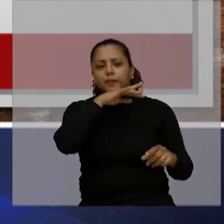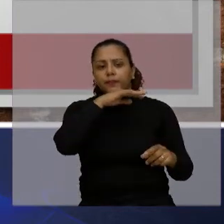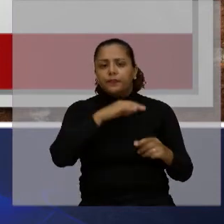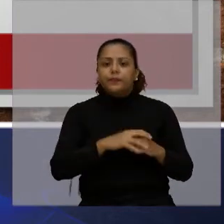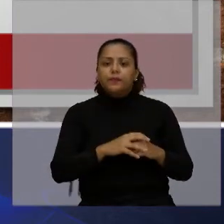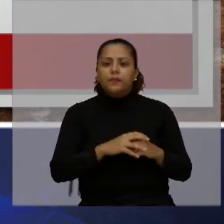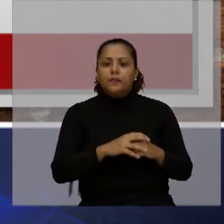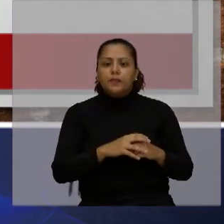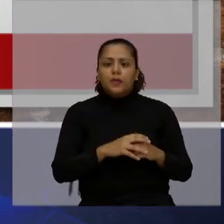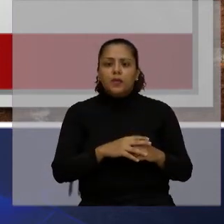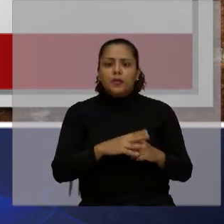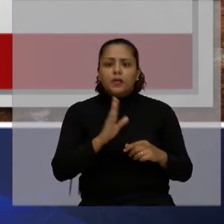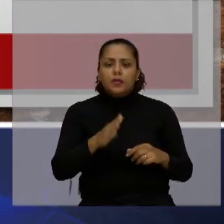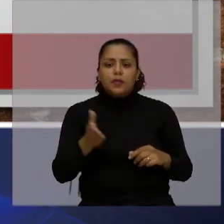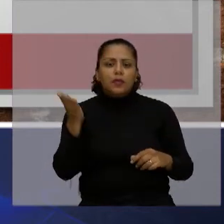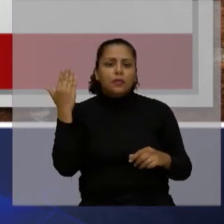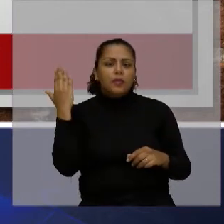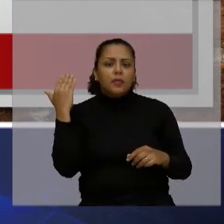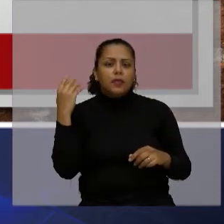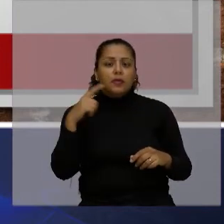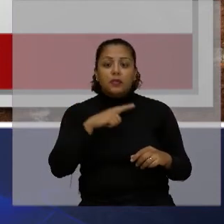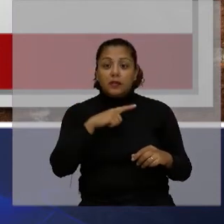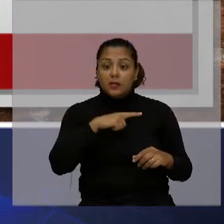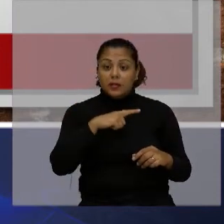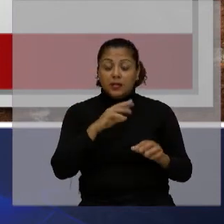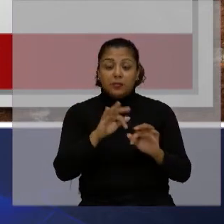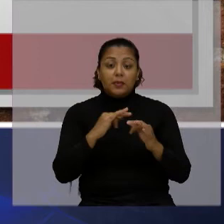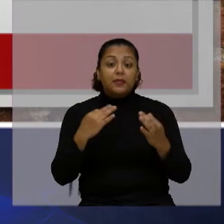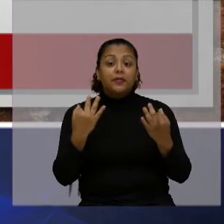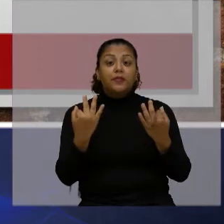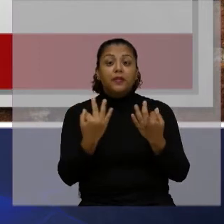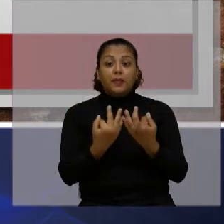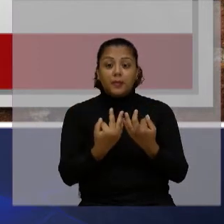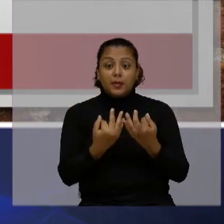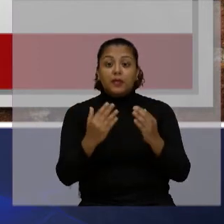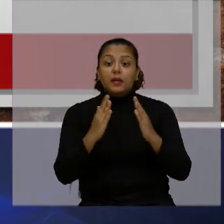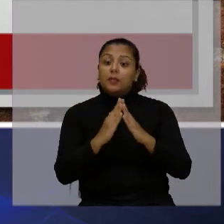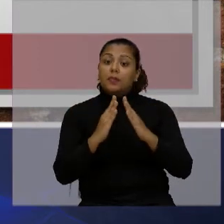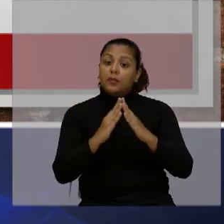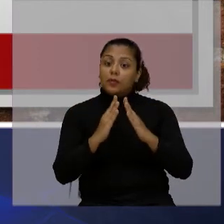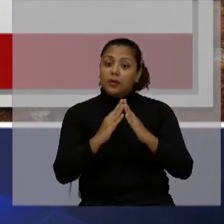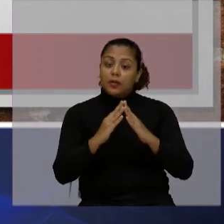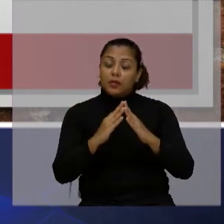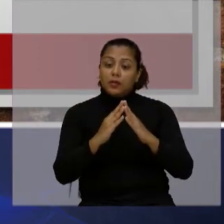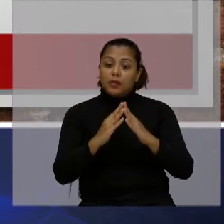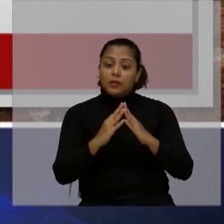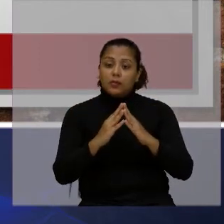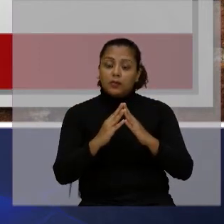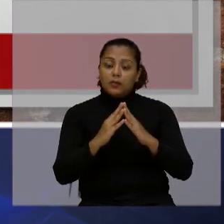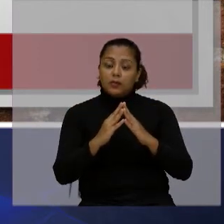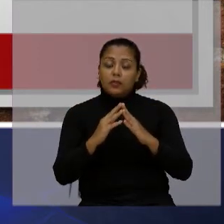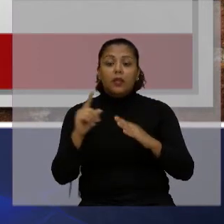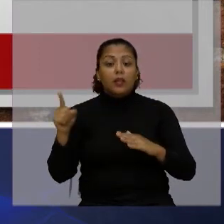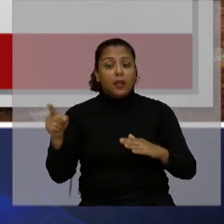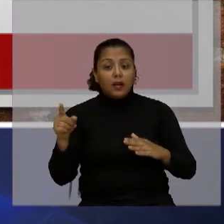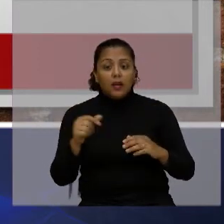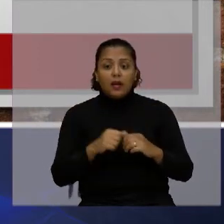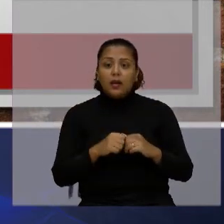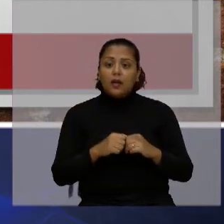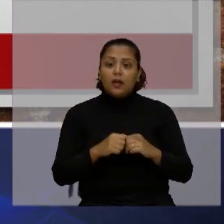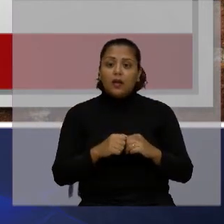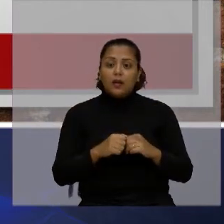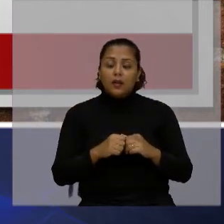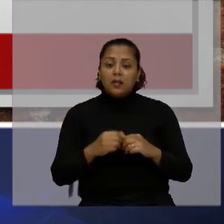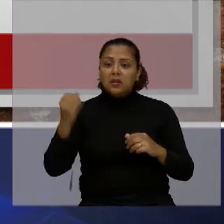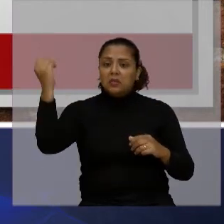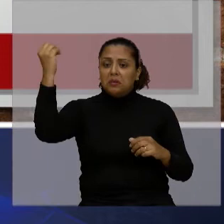naquele campo, tem uma família morando lá. Né? Uma família que, sem água, sem luz, morando